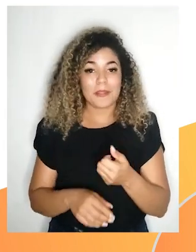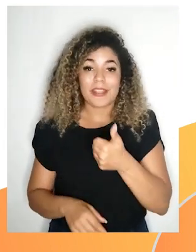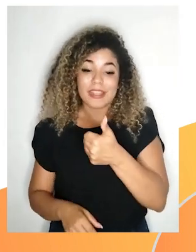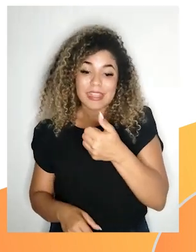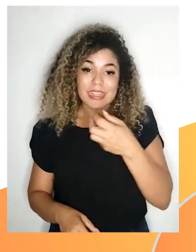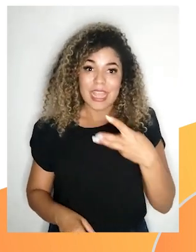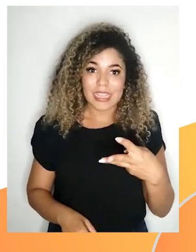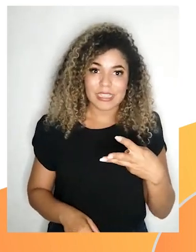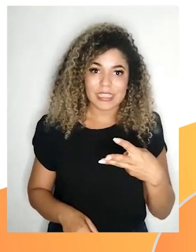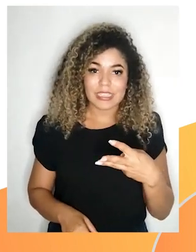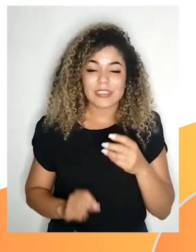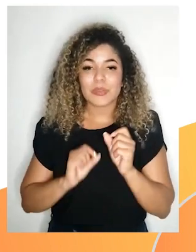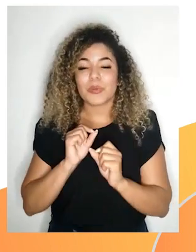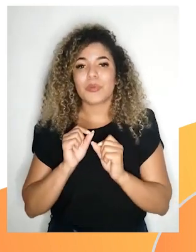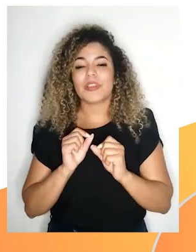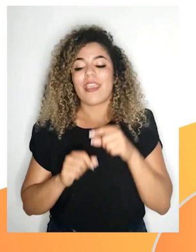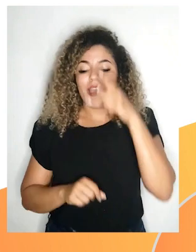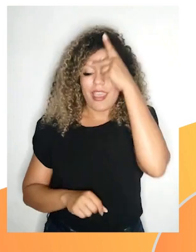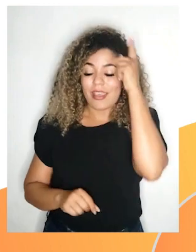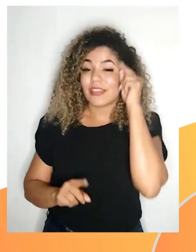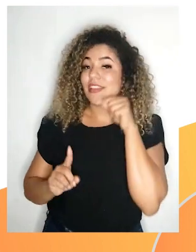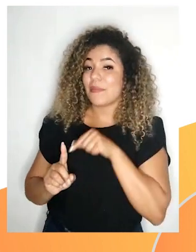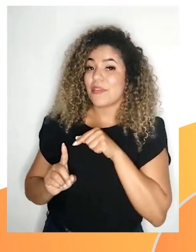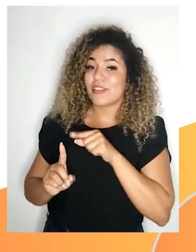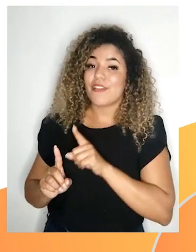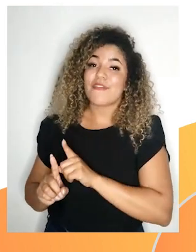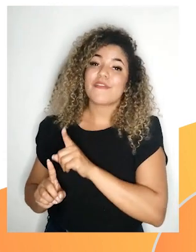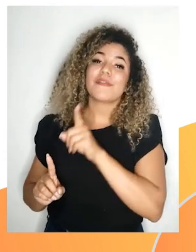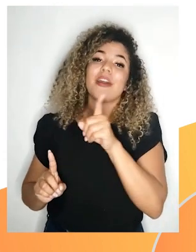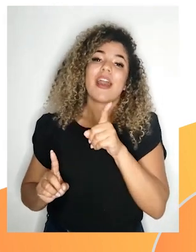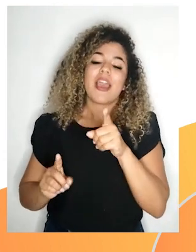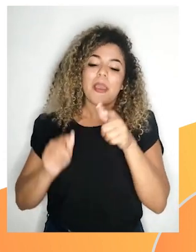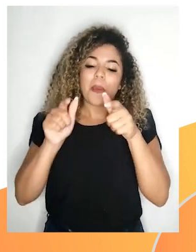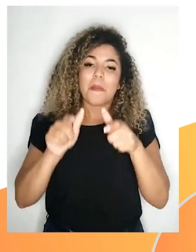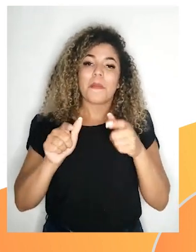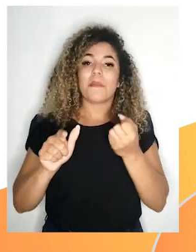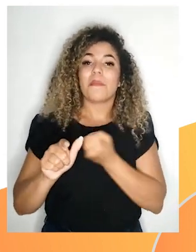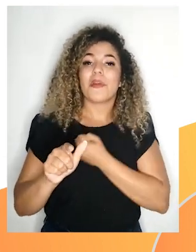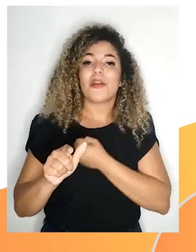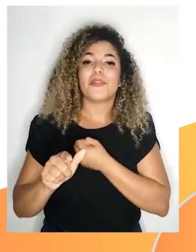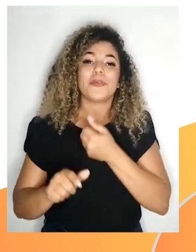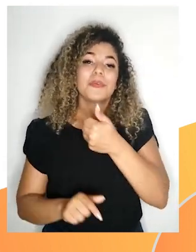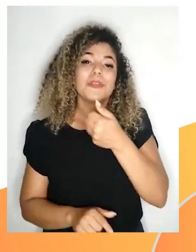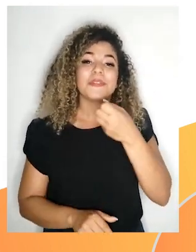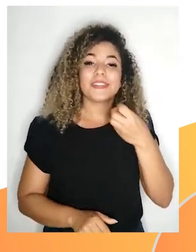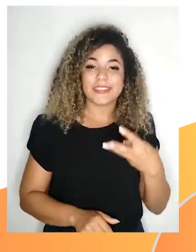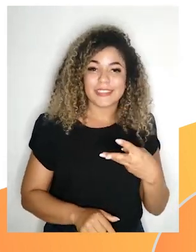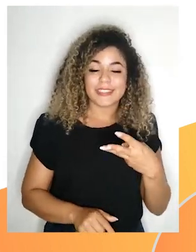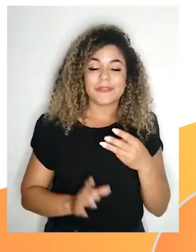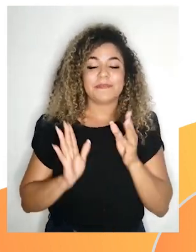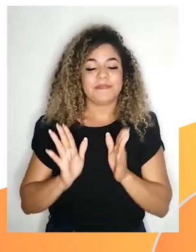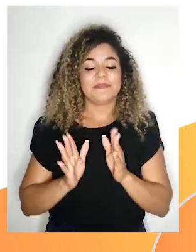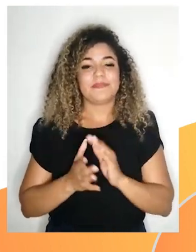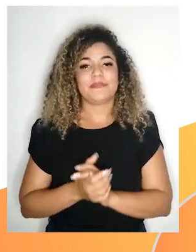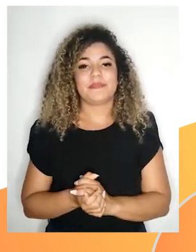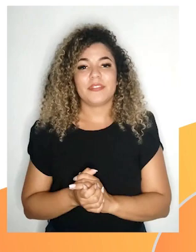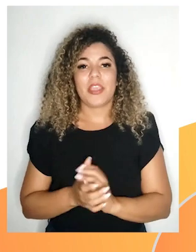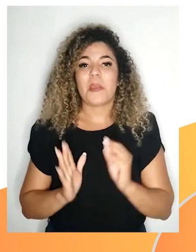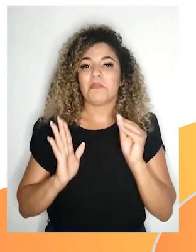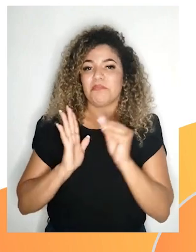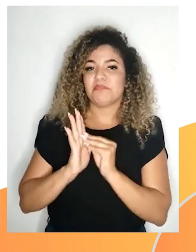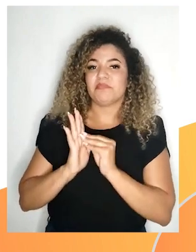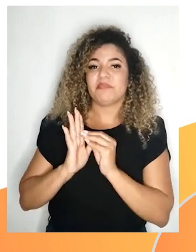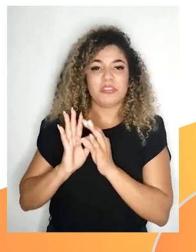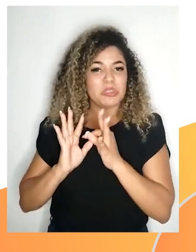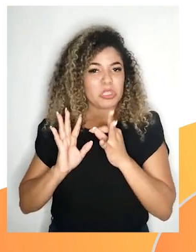Então, certamente esse participante ele vai parar na casa 13. E aí a gente pode colocar